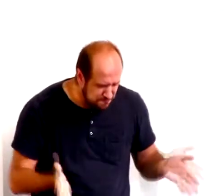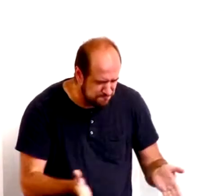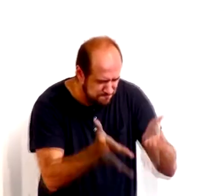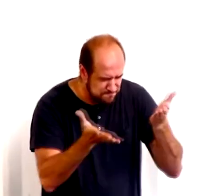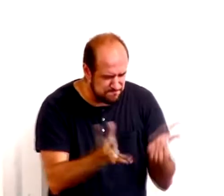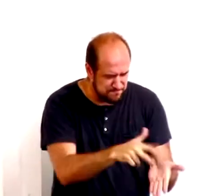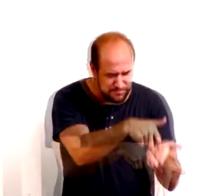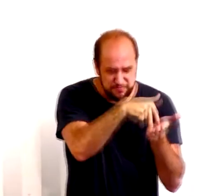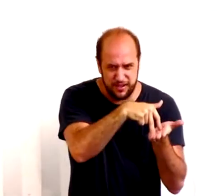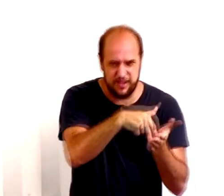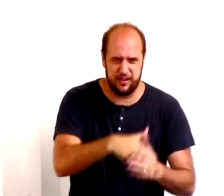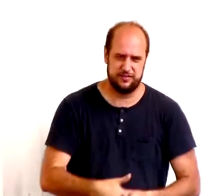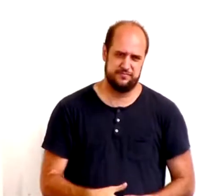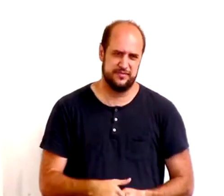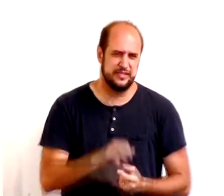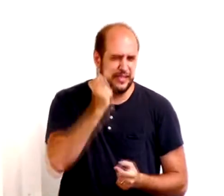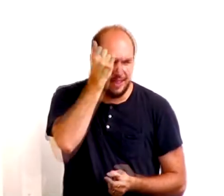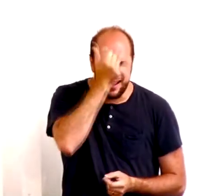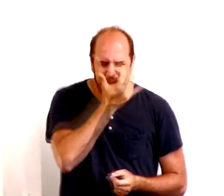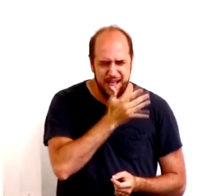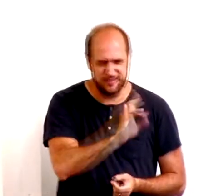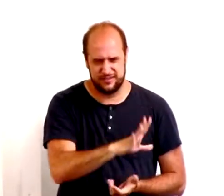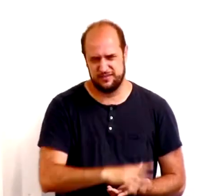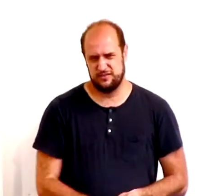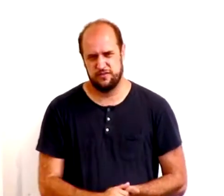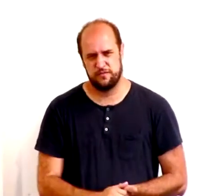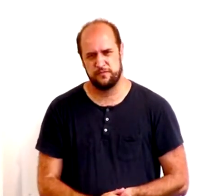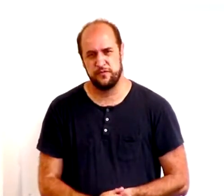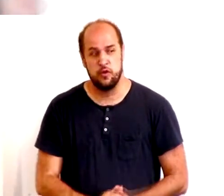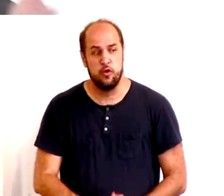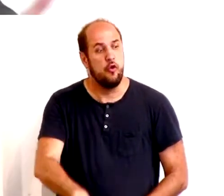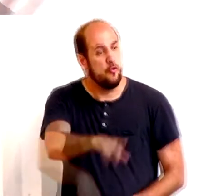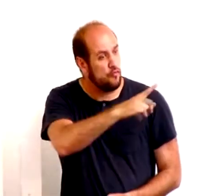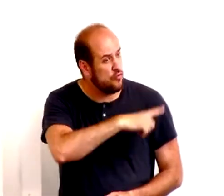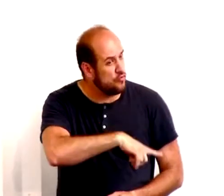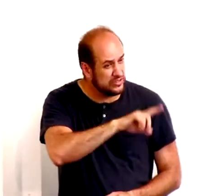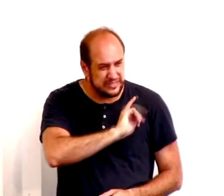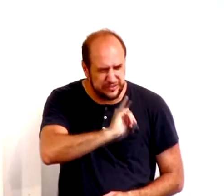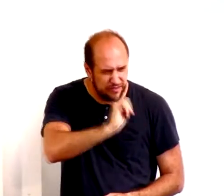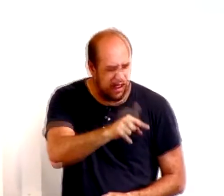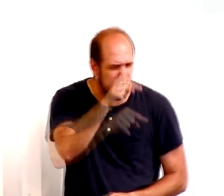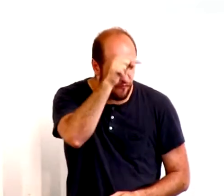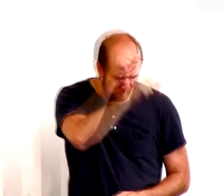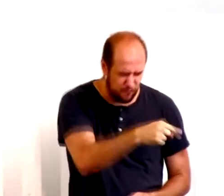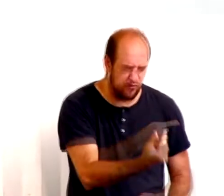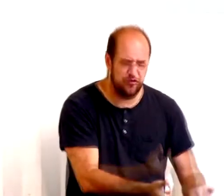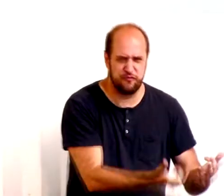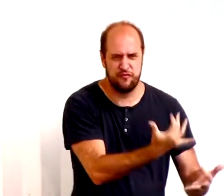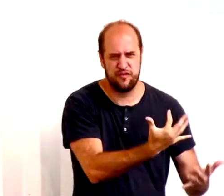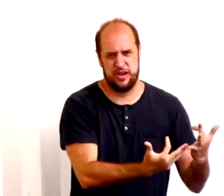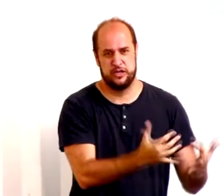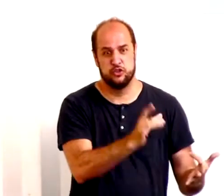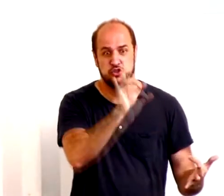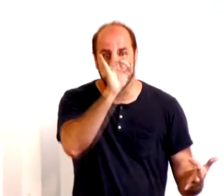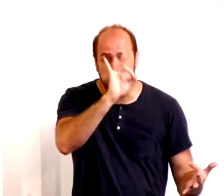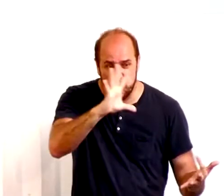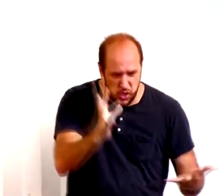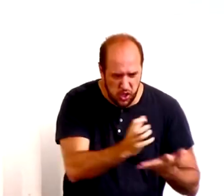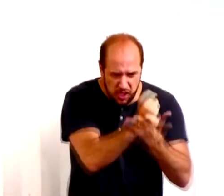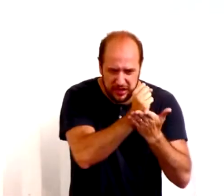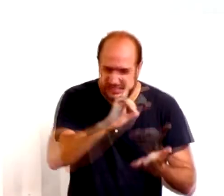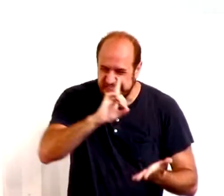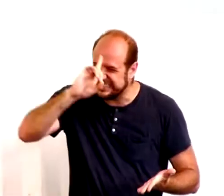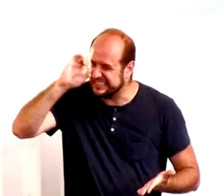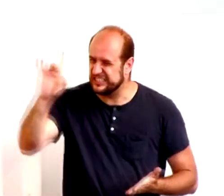vai sustentar vocês. Digam que vocês, mesmo indo para este inferno, foram sustentados, foram